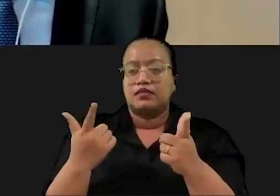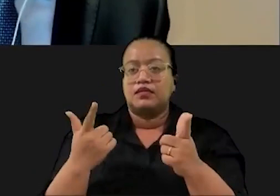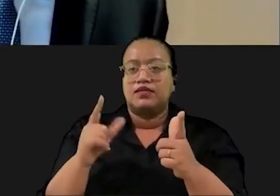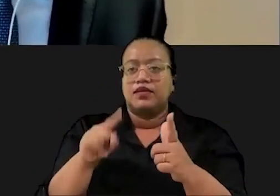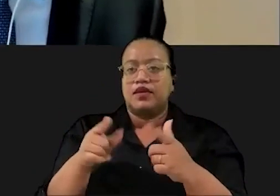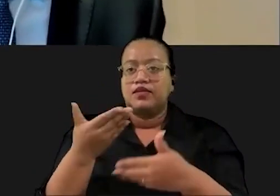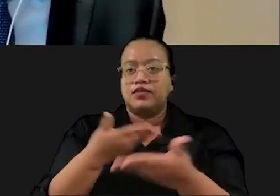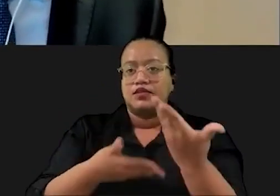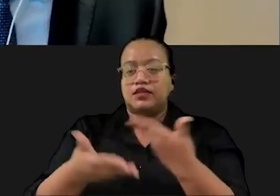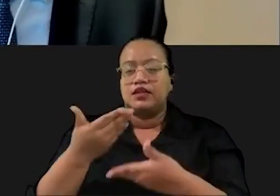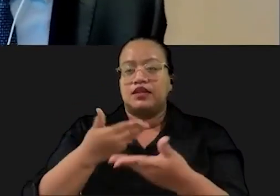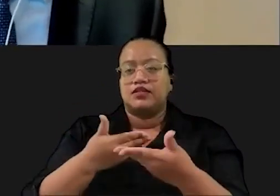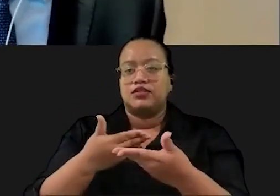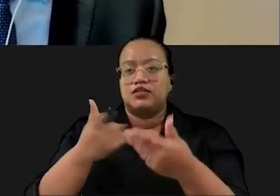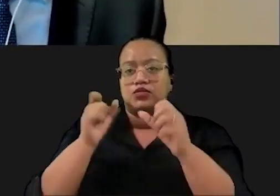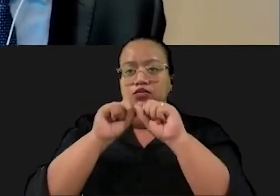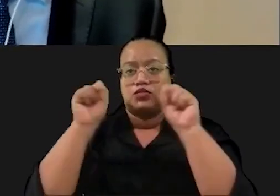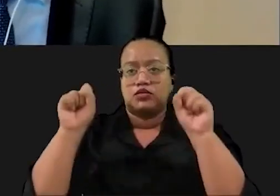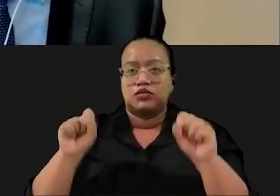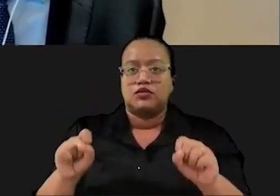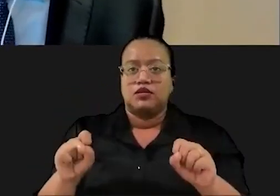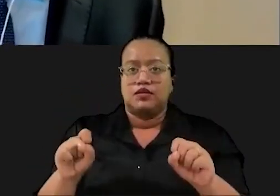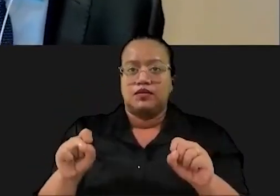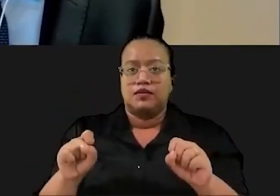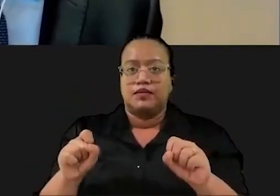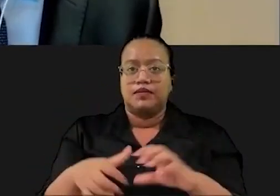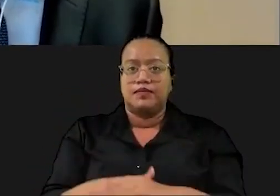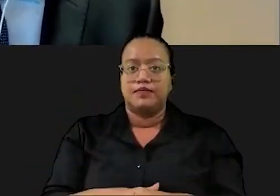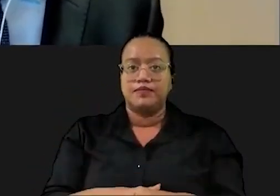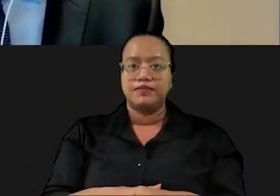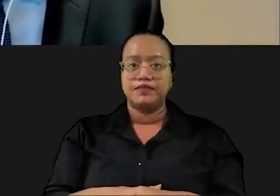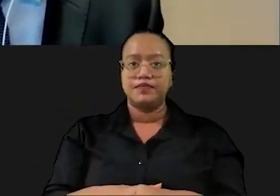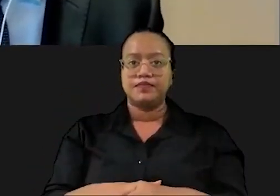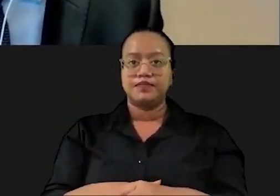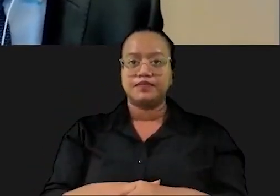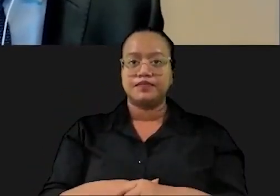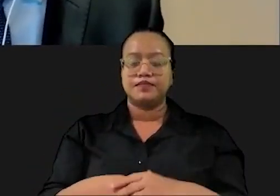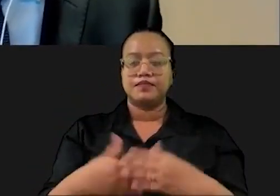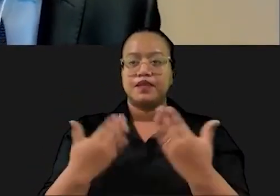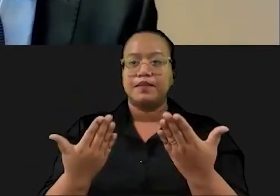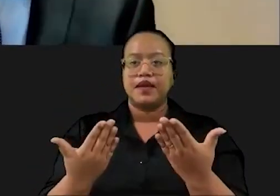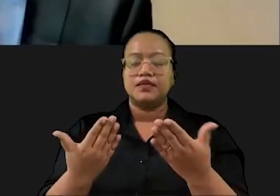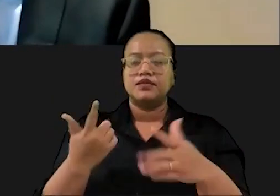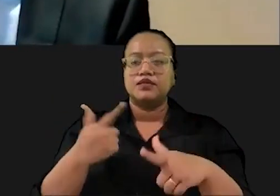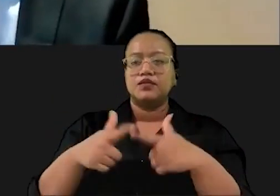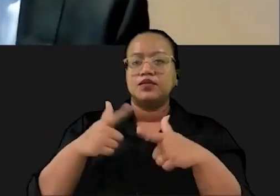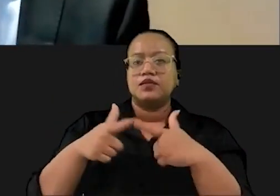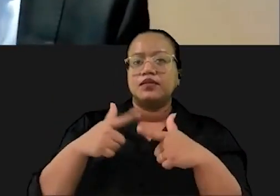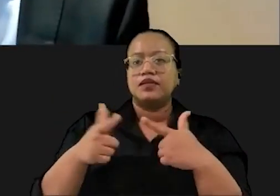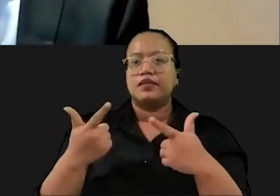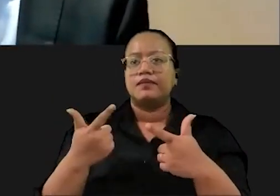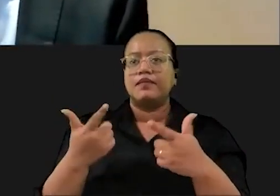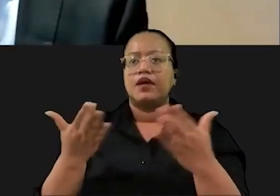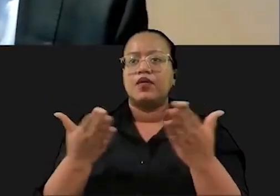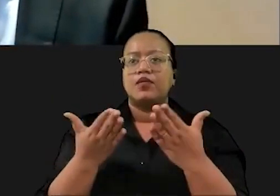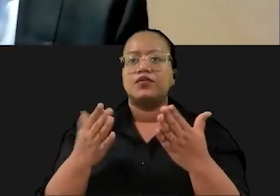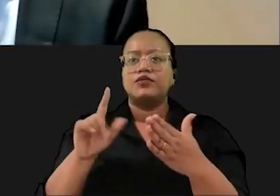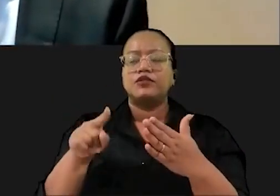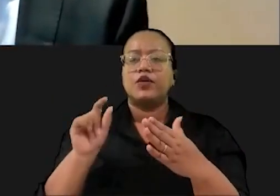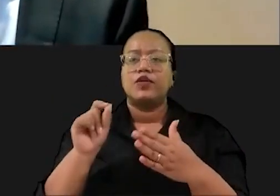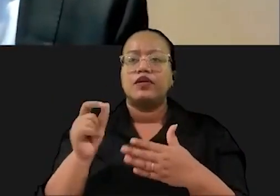O problema hoje do PJE em relação às interfaces do usuário é que a forma de desenvolvimento dessas interfaces está muito